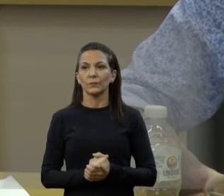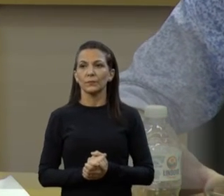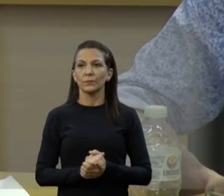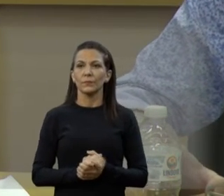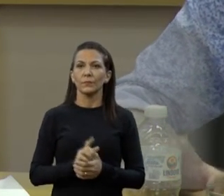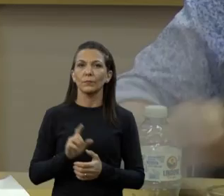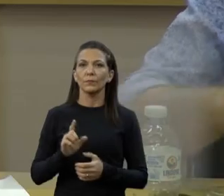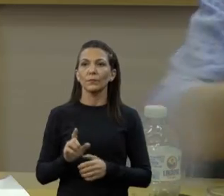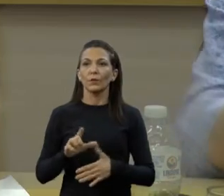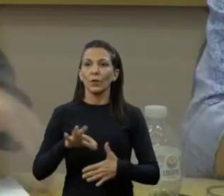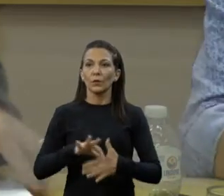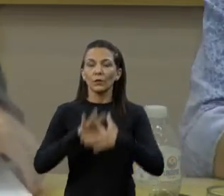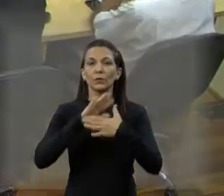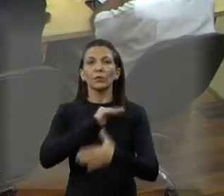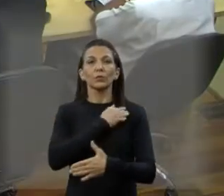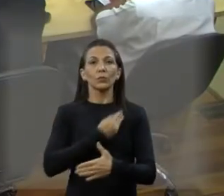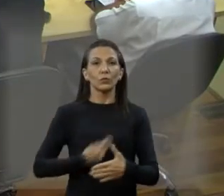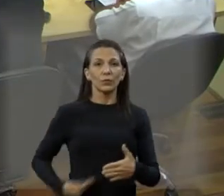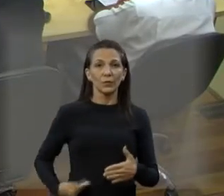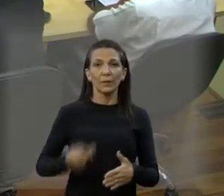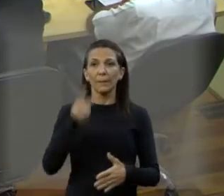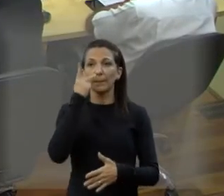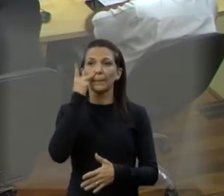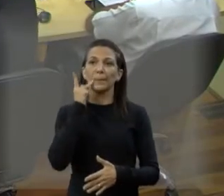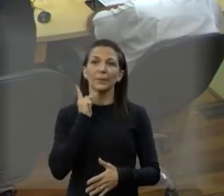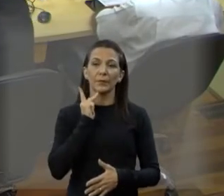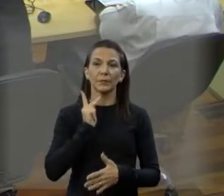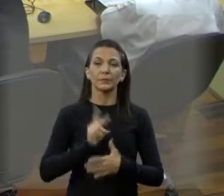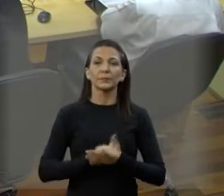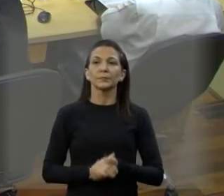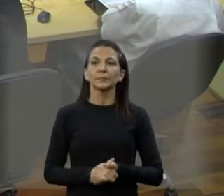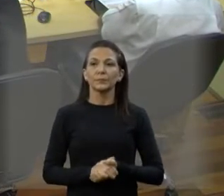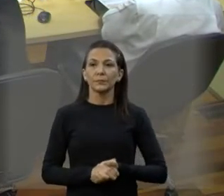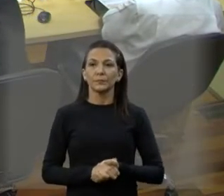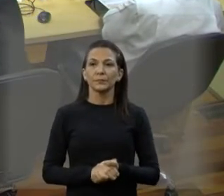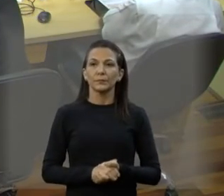com a palavra líder líder do governo o vereador Paulo Landim